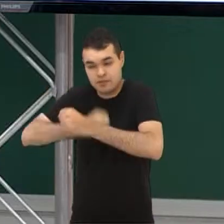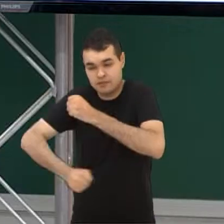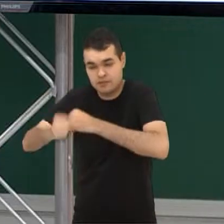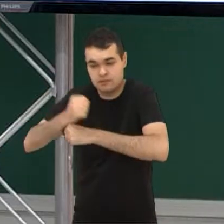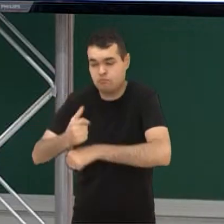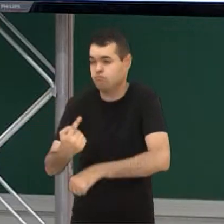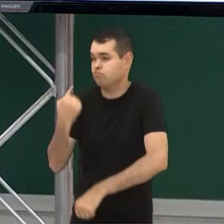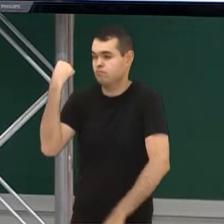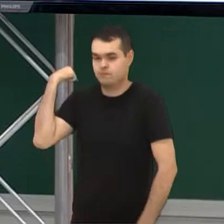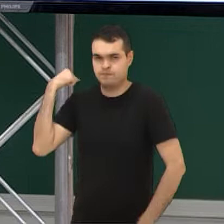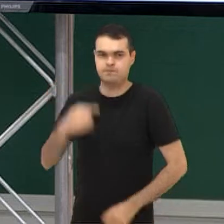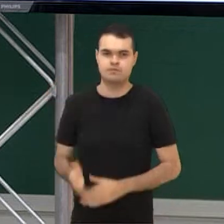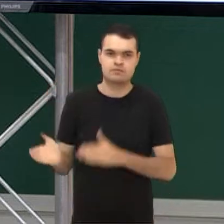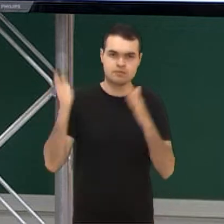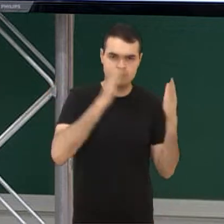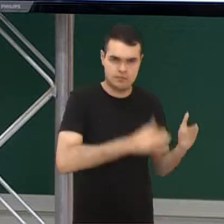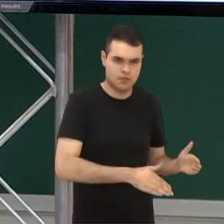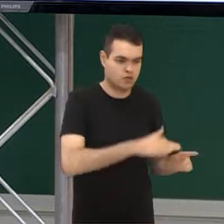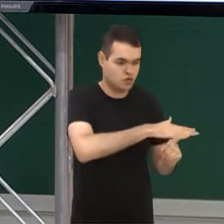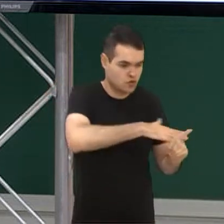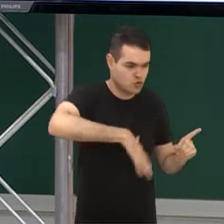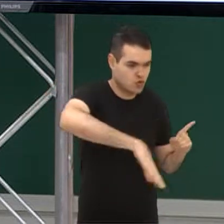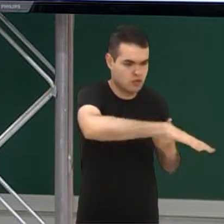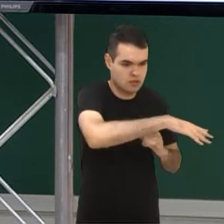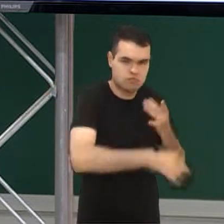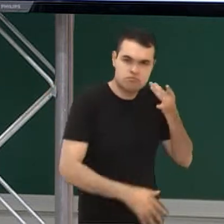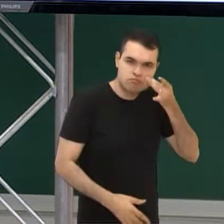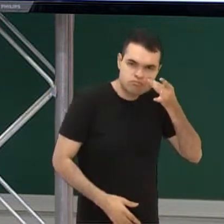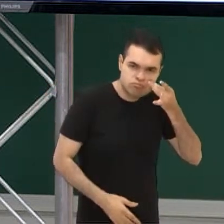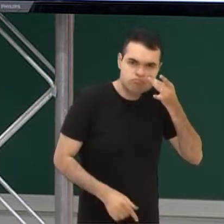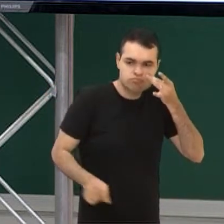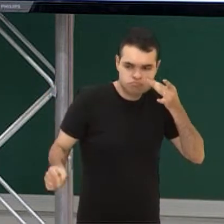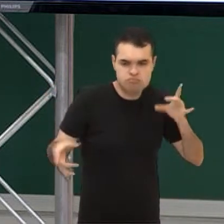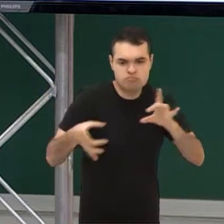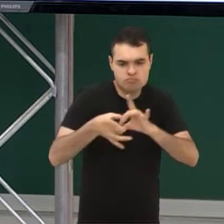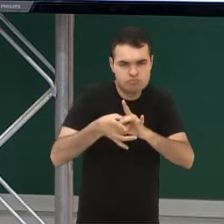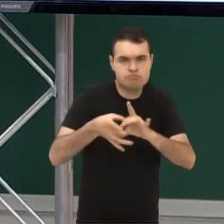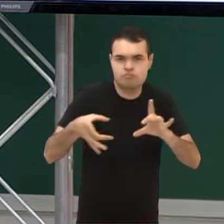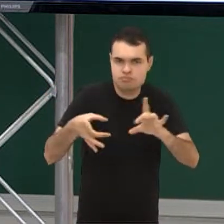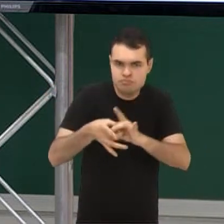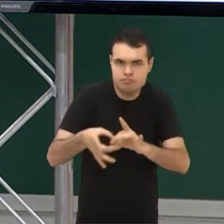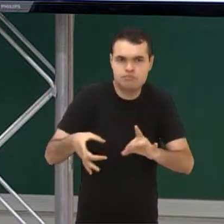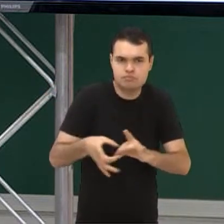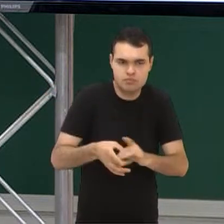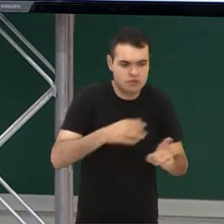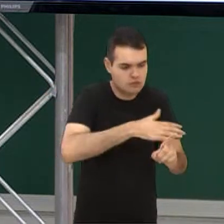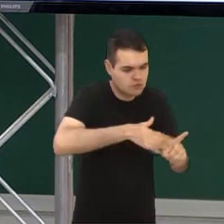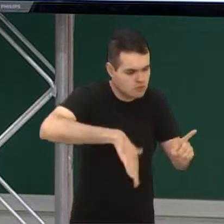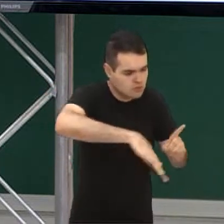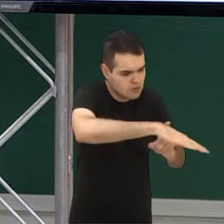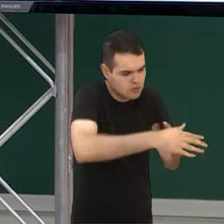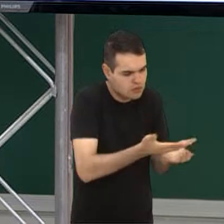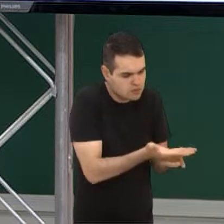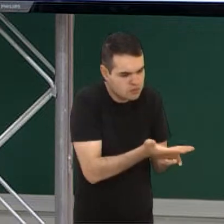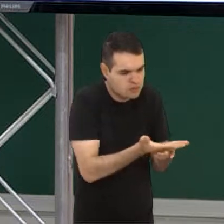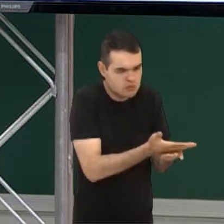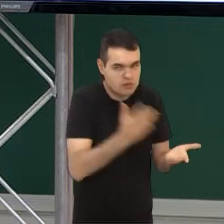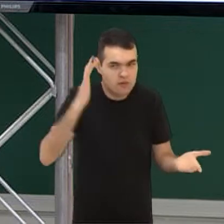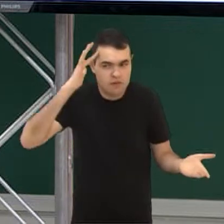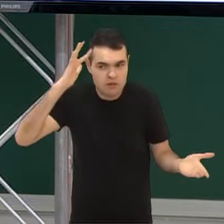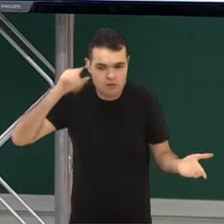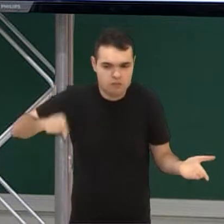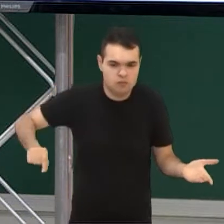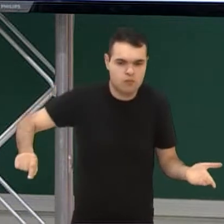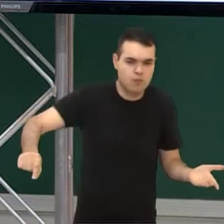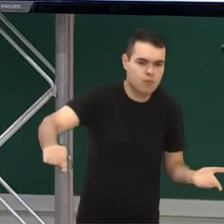as questões sociológicas, elas estão presentes na filosofia em vários momentos, e não é à toa que na sociologia se estuda a filosofia em outras